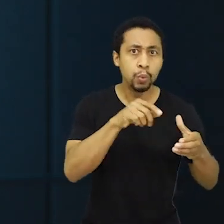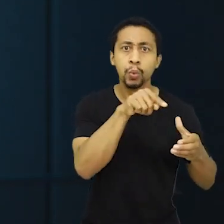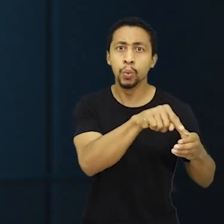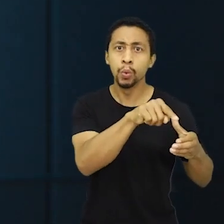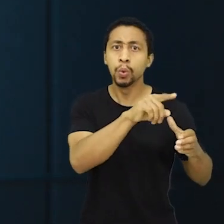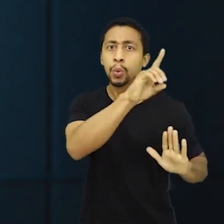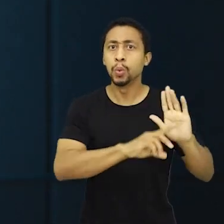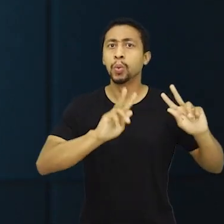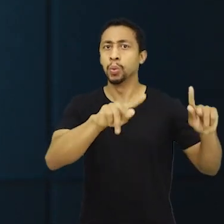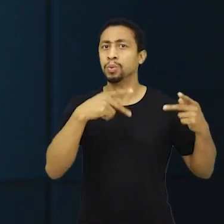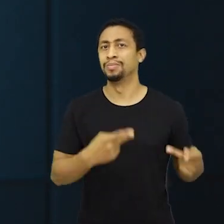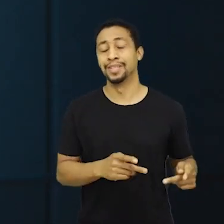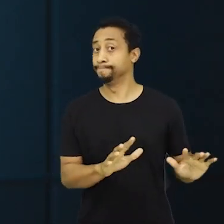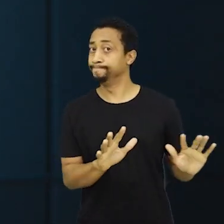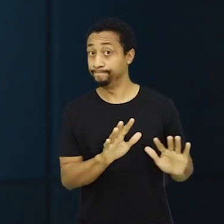consigo